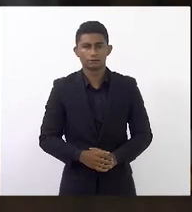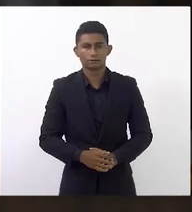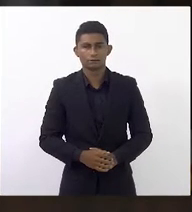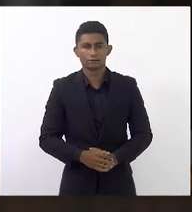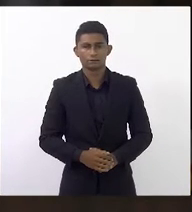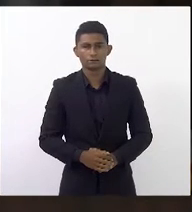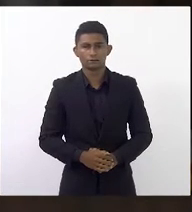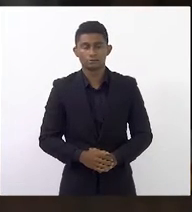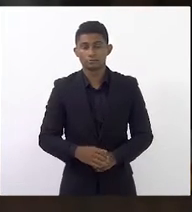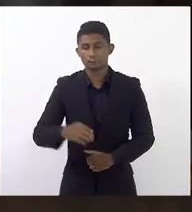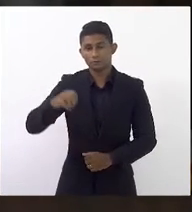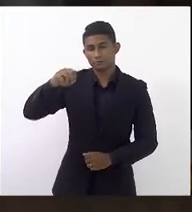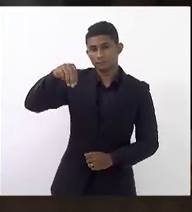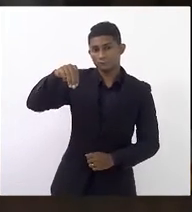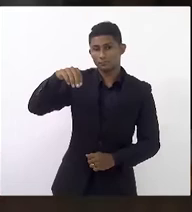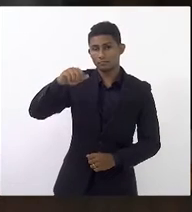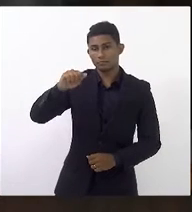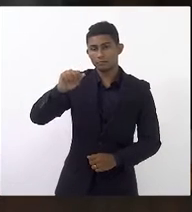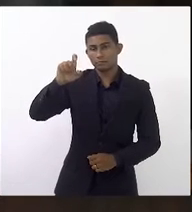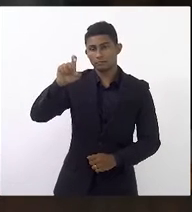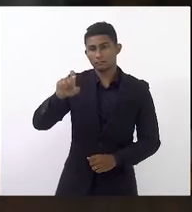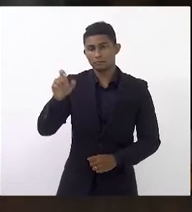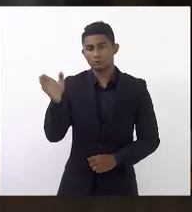Deputado Max Lemos.